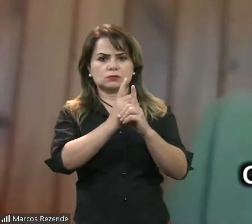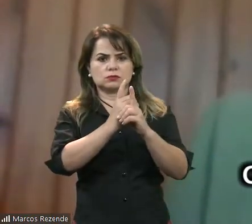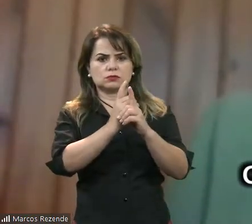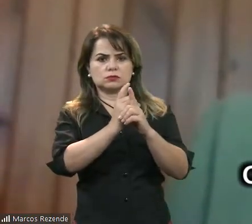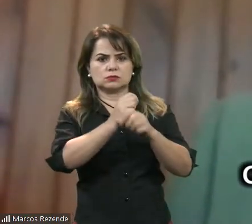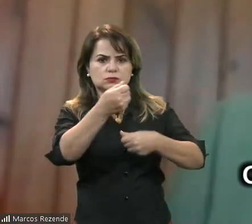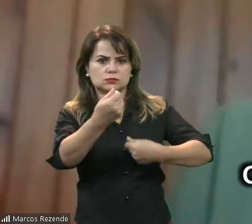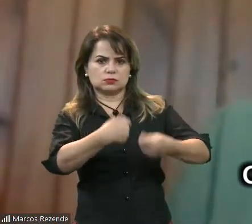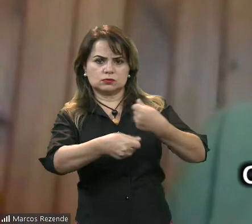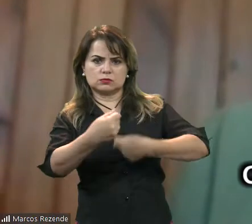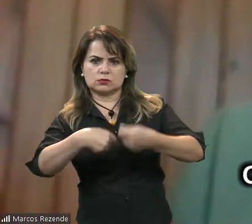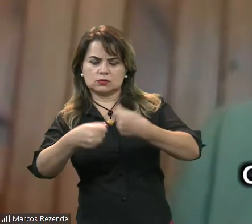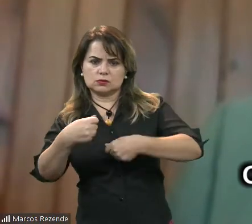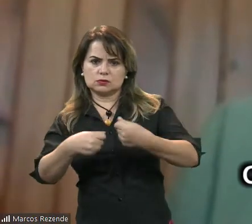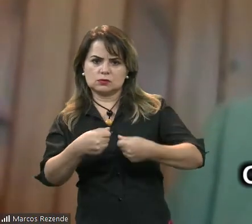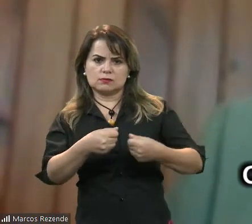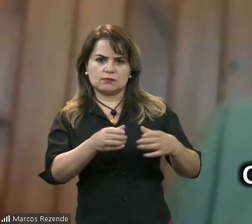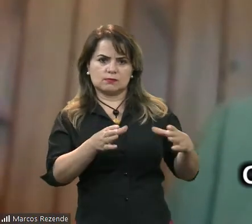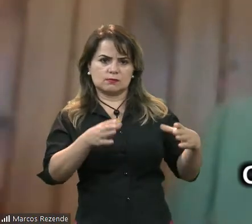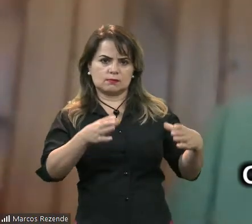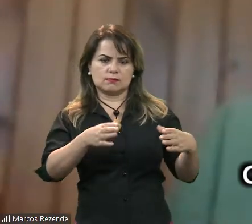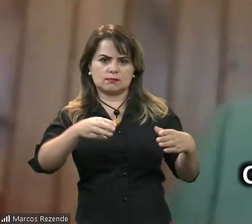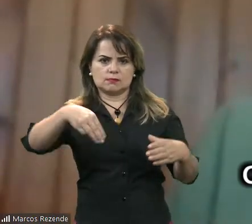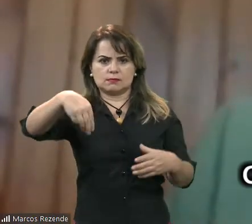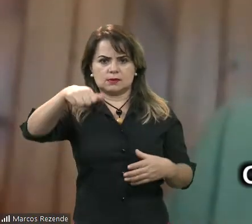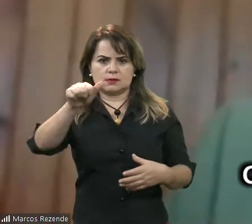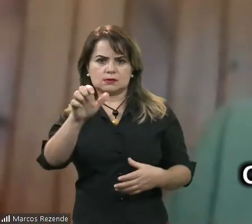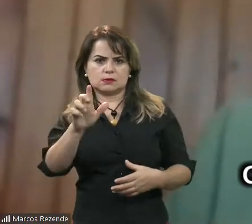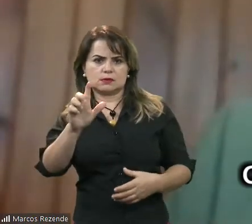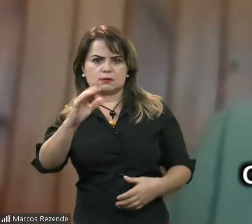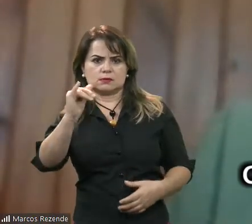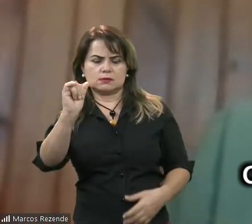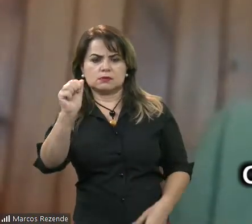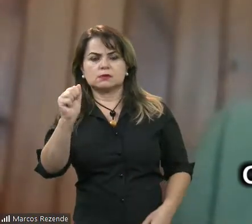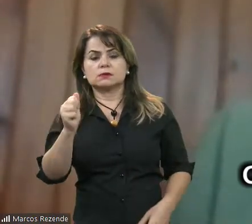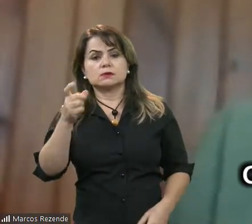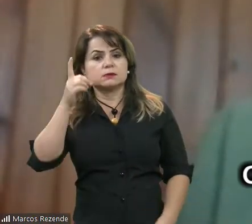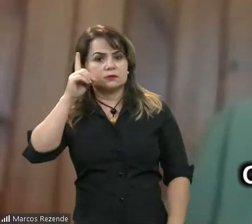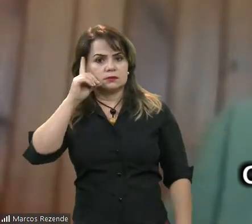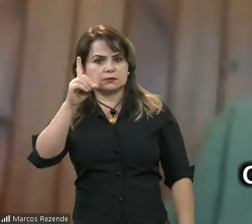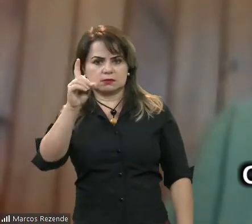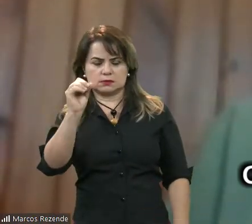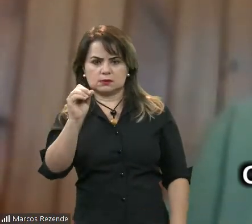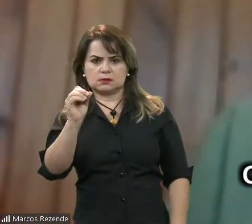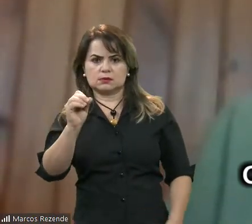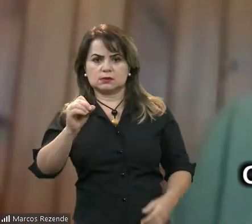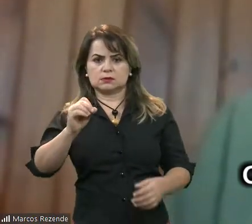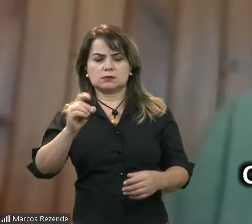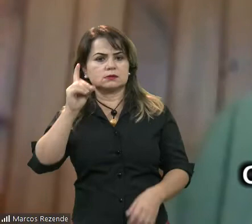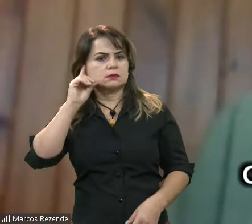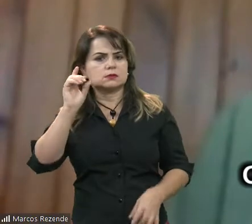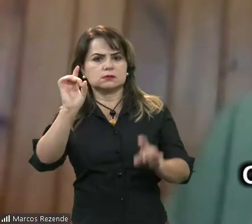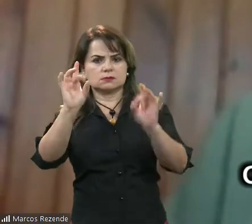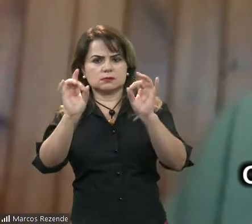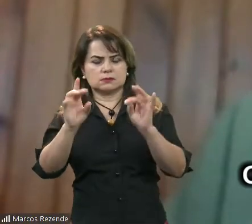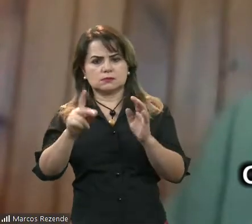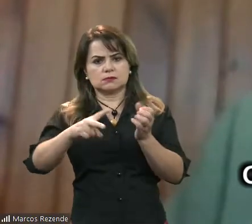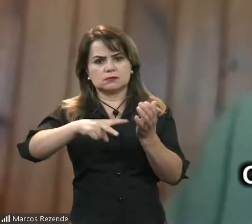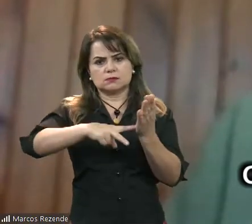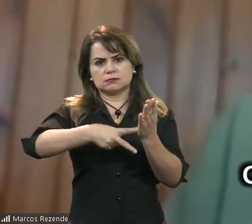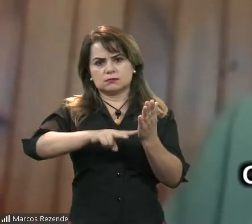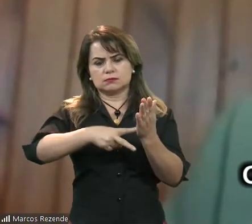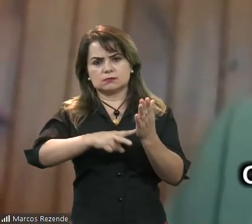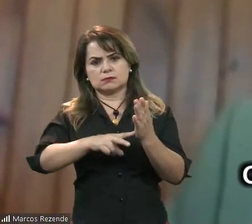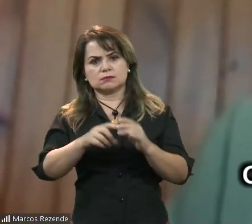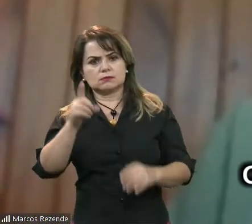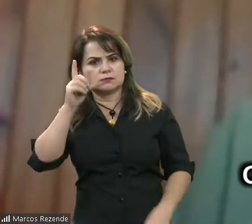agronegócio da melancia. No dia 10, o dia do sindicalista. No dia 10, também o dia do